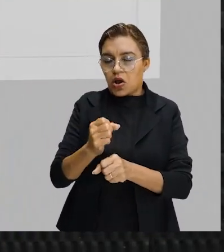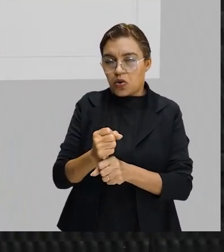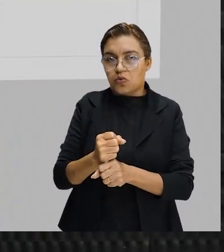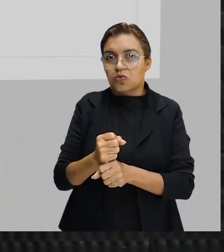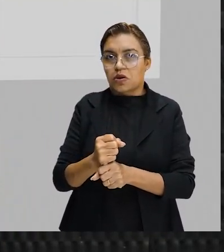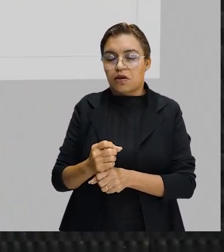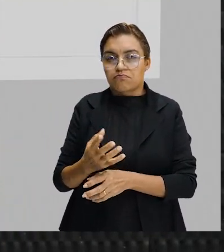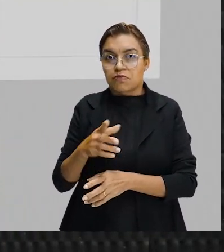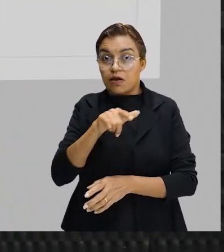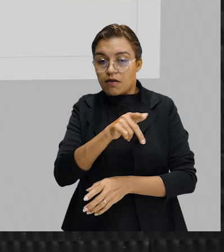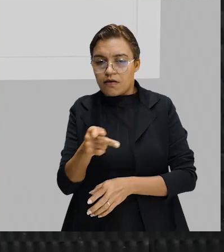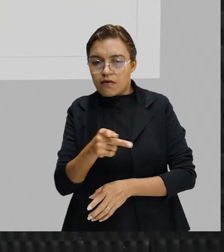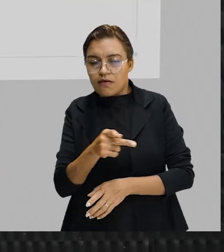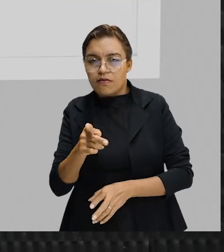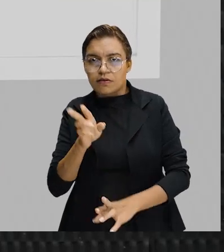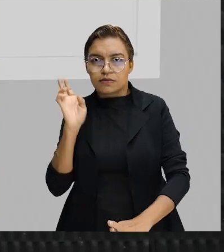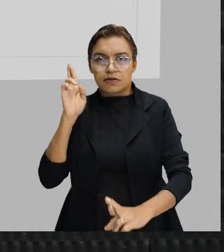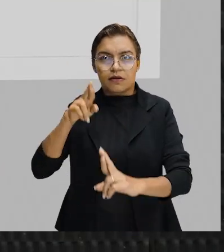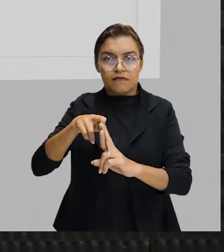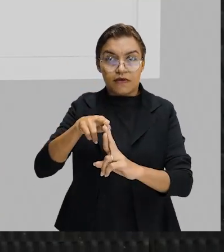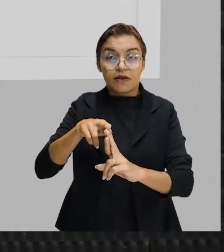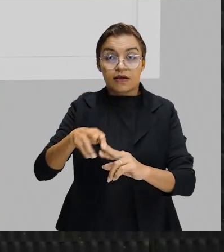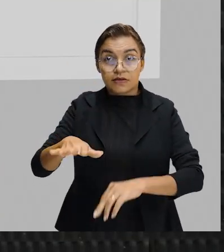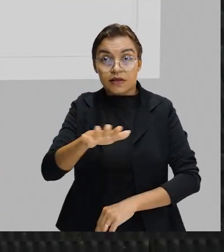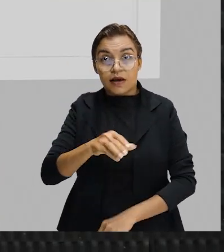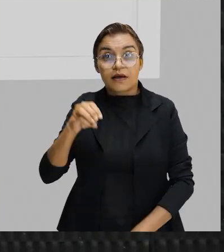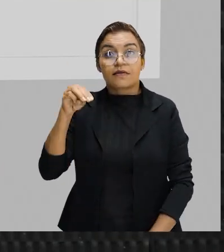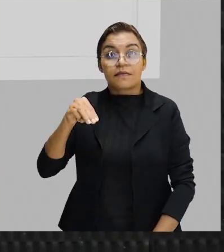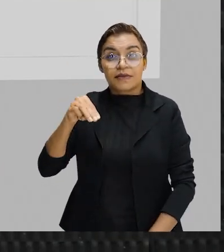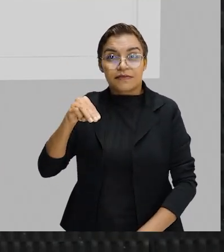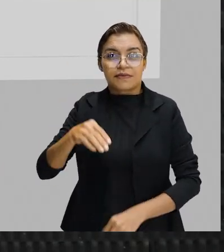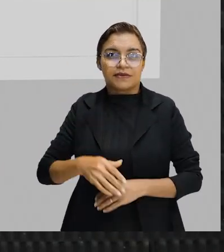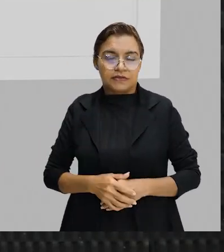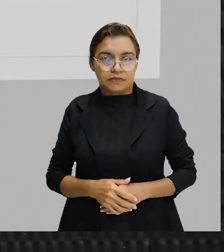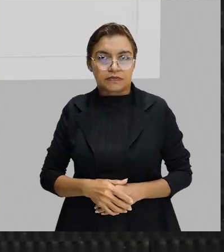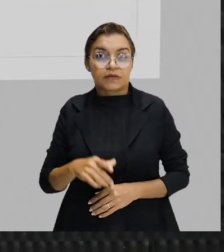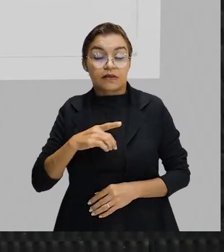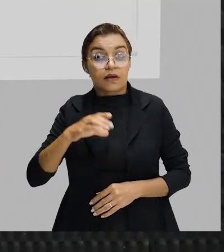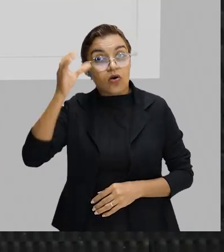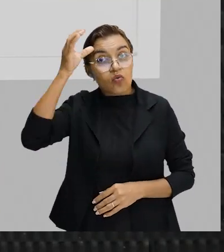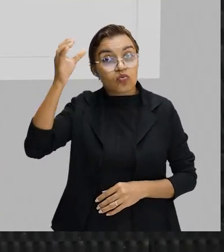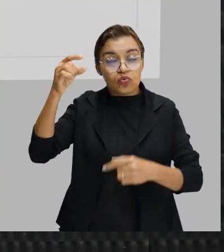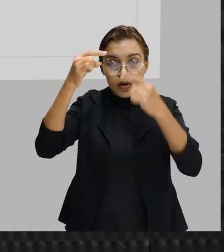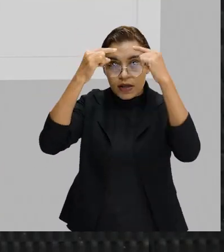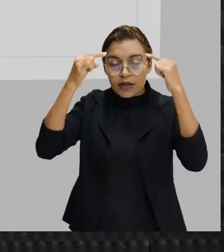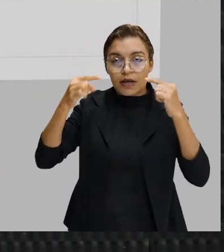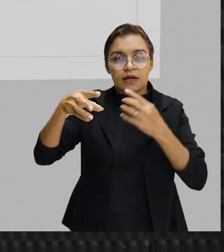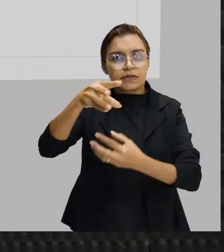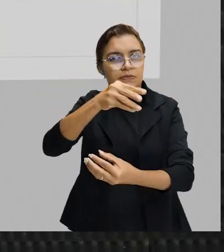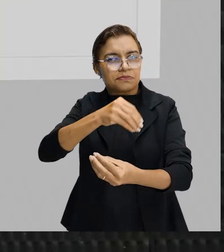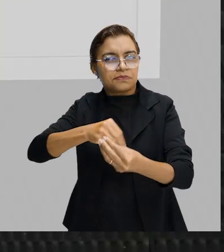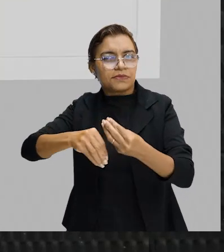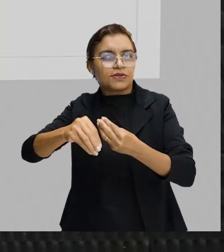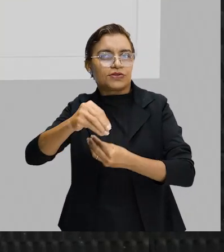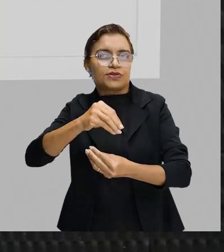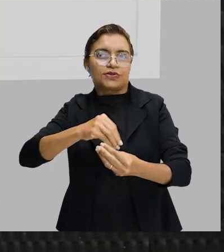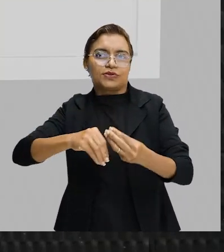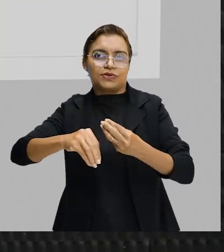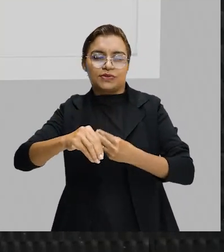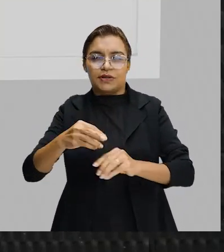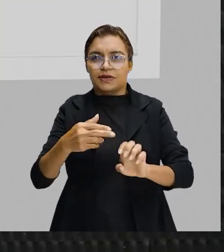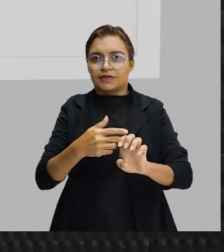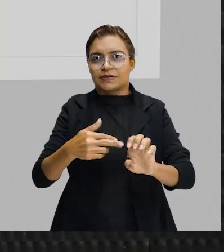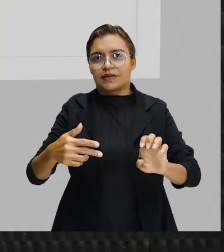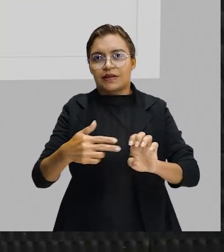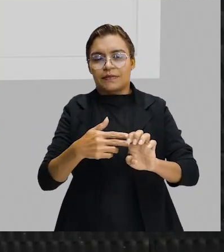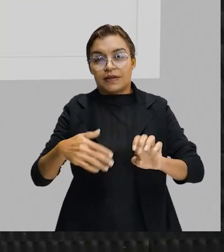forte esse negócio. Então, nós temos aqui a cultura grega se misturando dentro dos elementos que